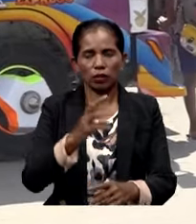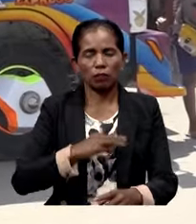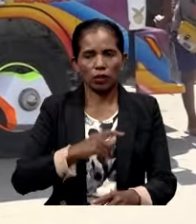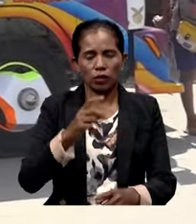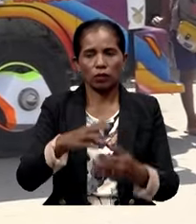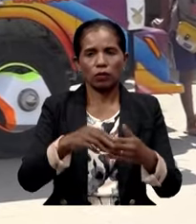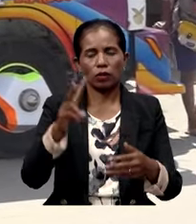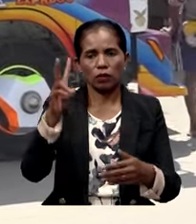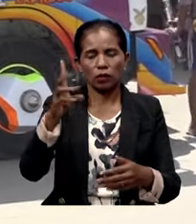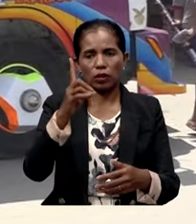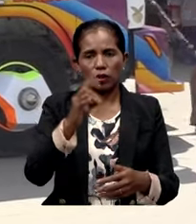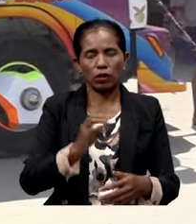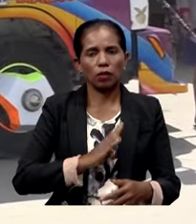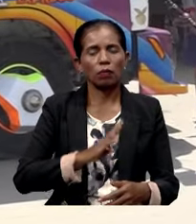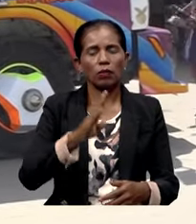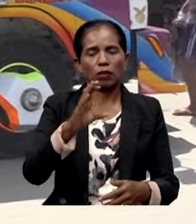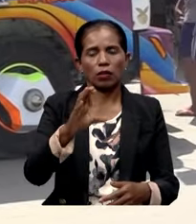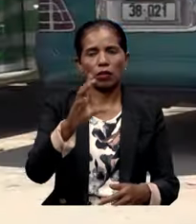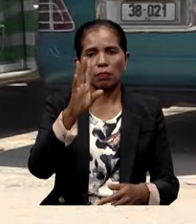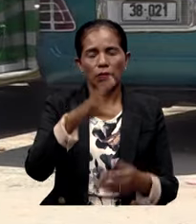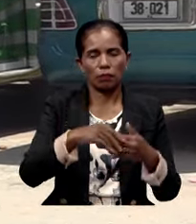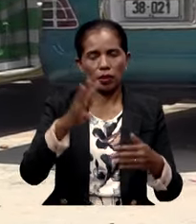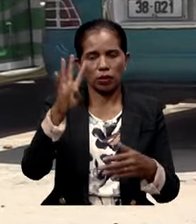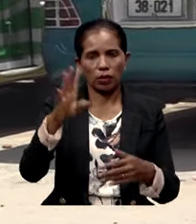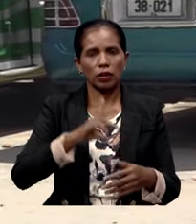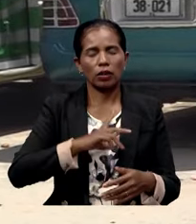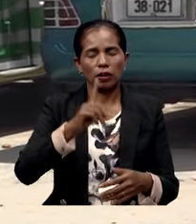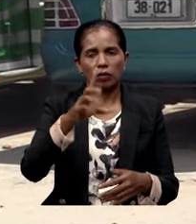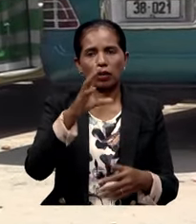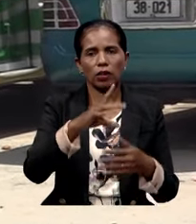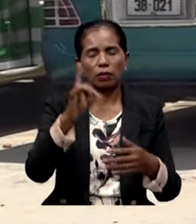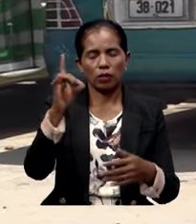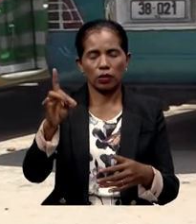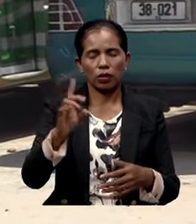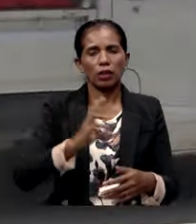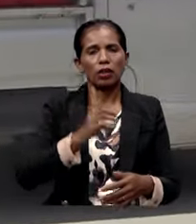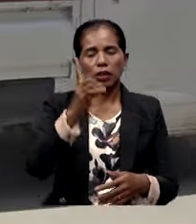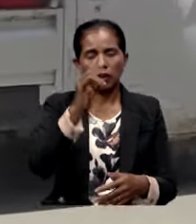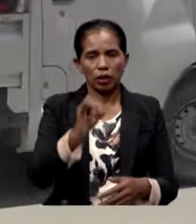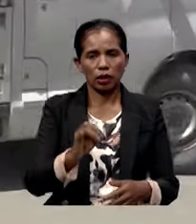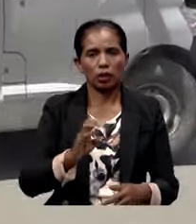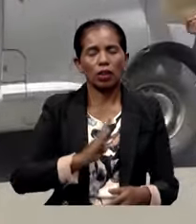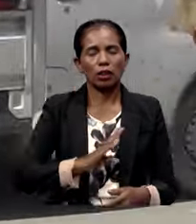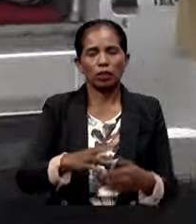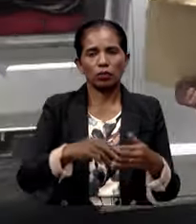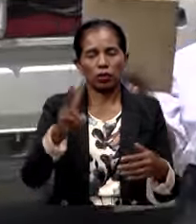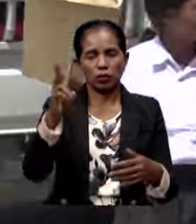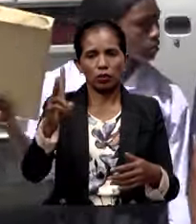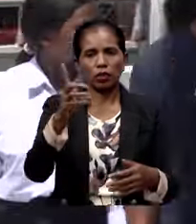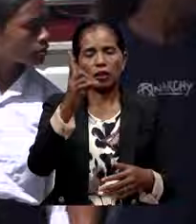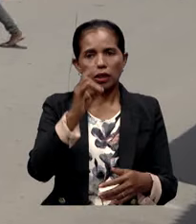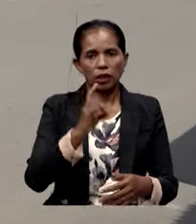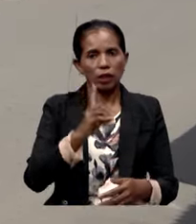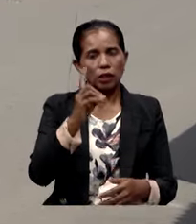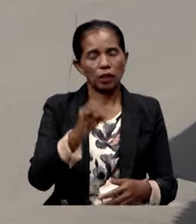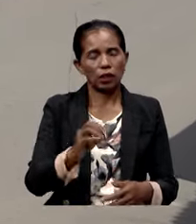rua dili bokau dolar hat dili los palos dolar valu dili vikeke dolar valu dili aileu dolar rua dili manufahi dolar